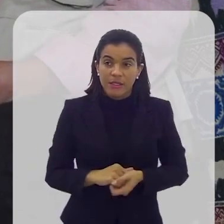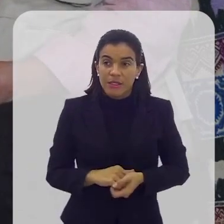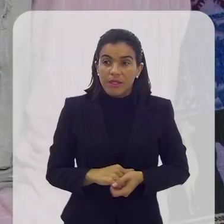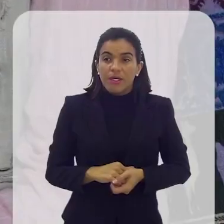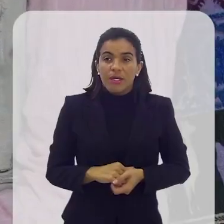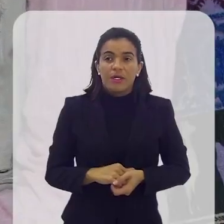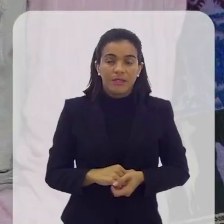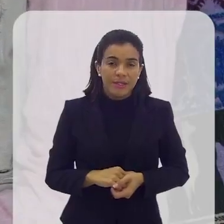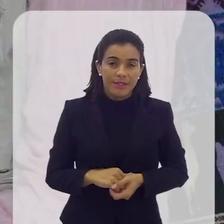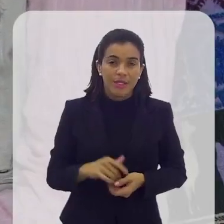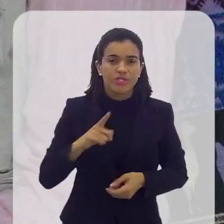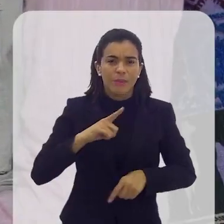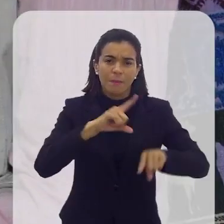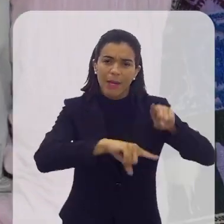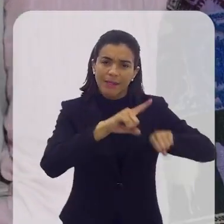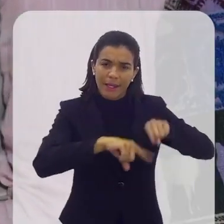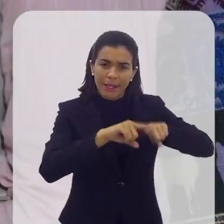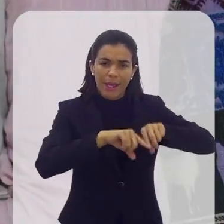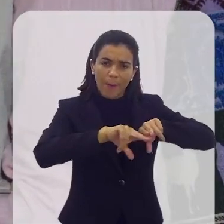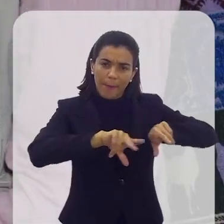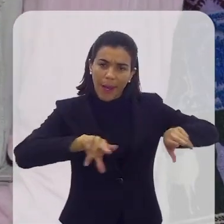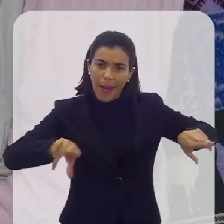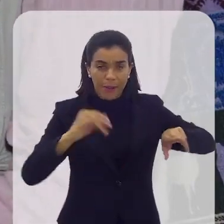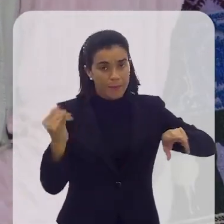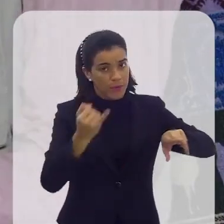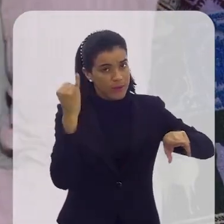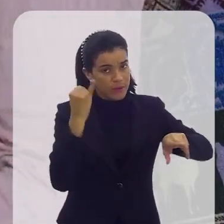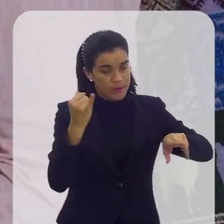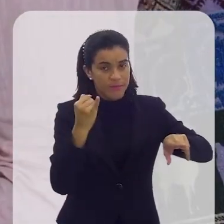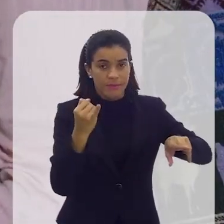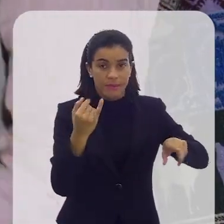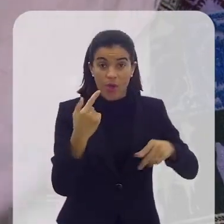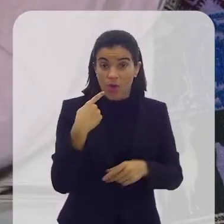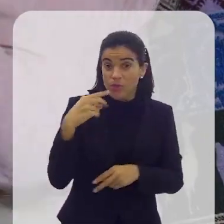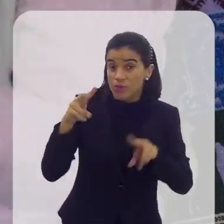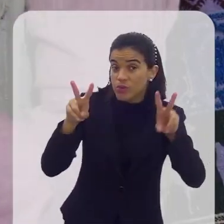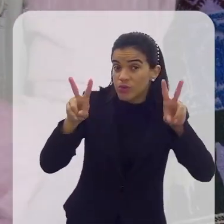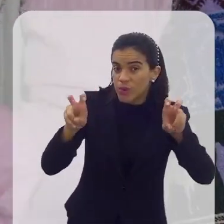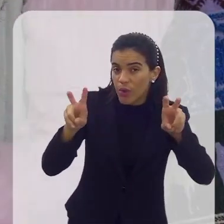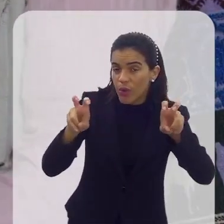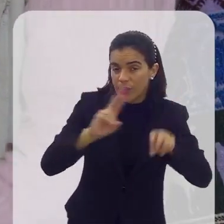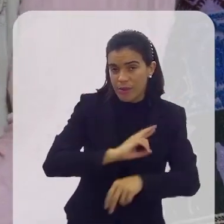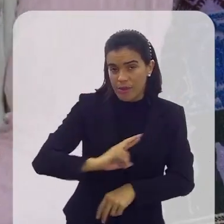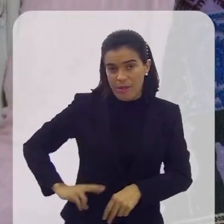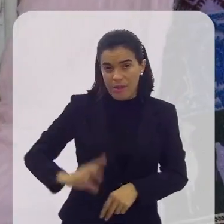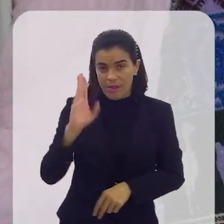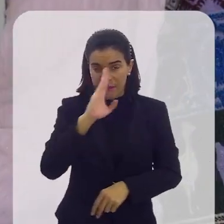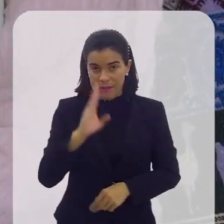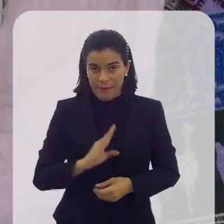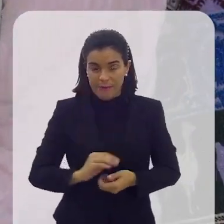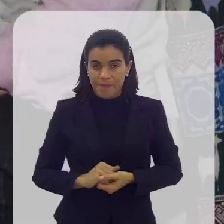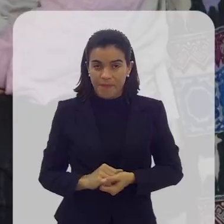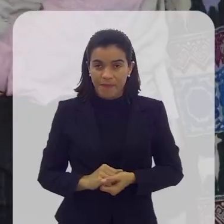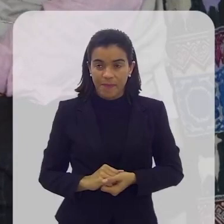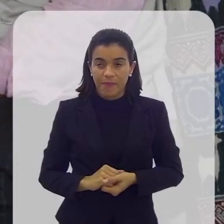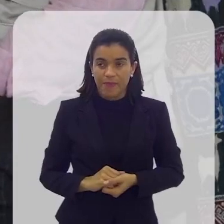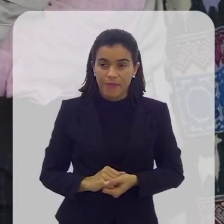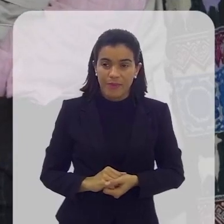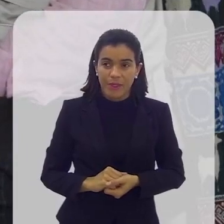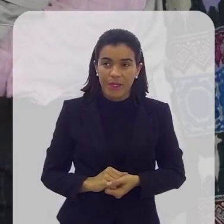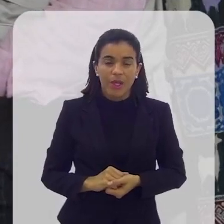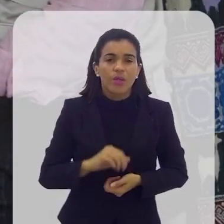mangueira. Ninguém tem, eu pelo menos não tenho como provar isso, mas é uma coisa curiosa. É o dizem por aí que a gente fala no balé. Dizem